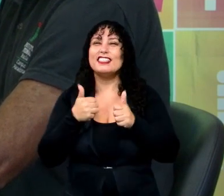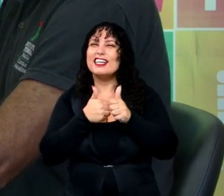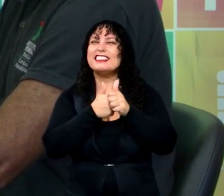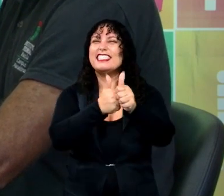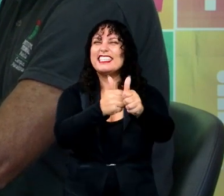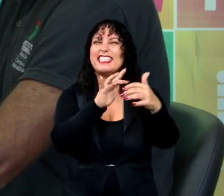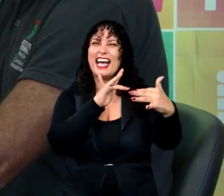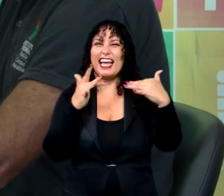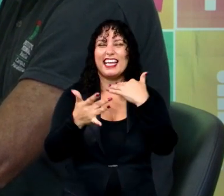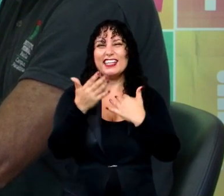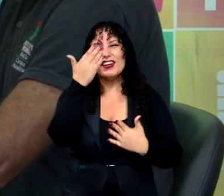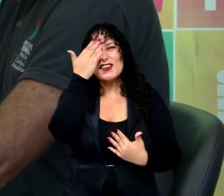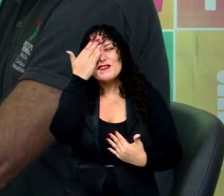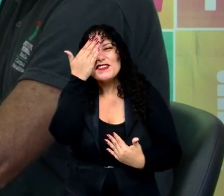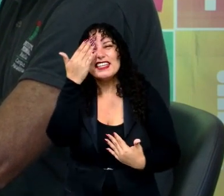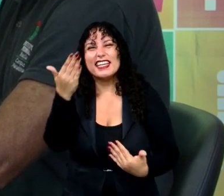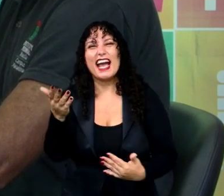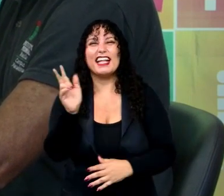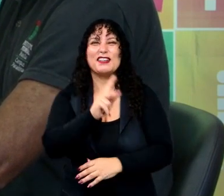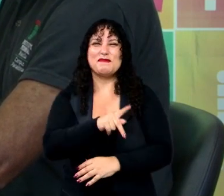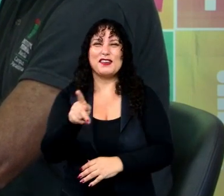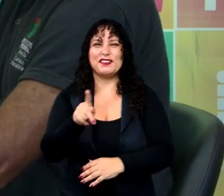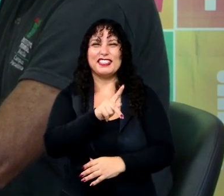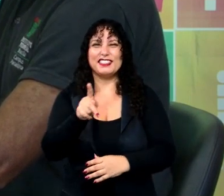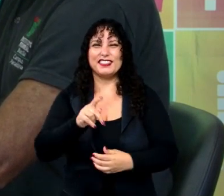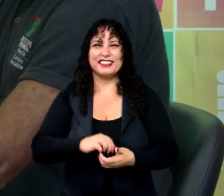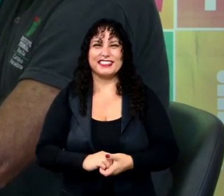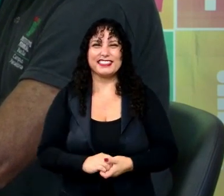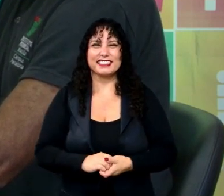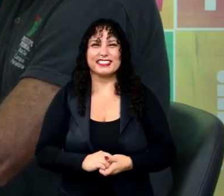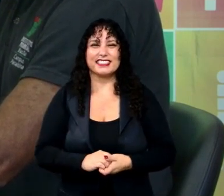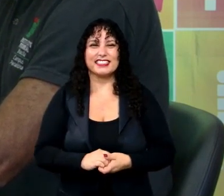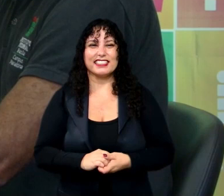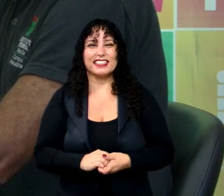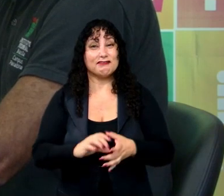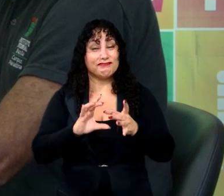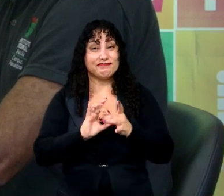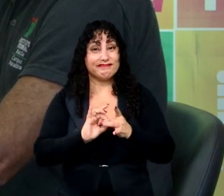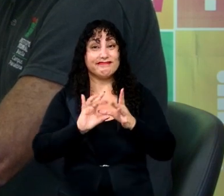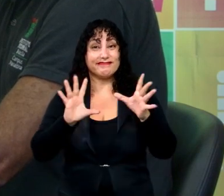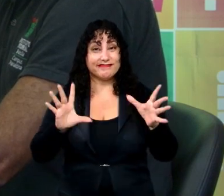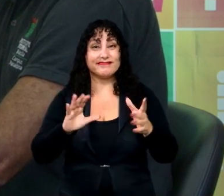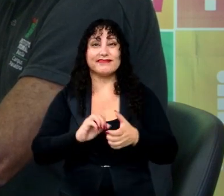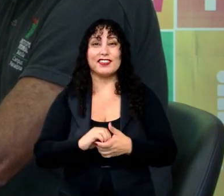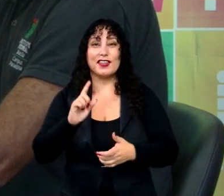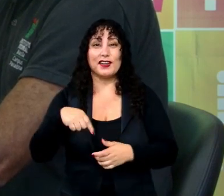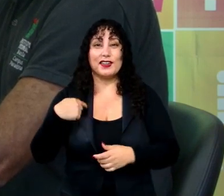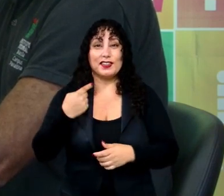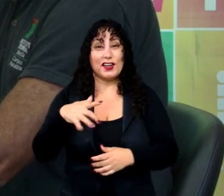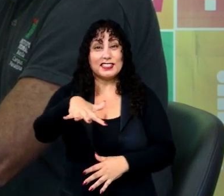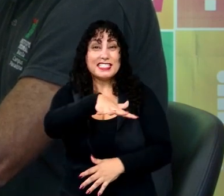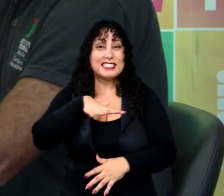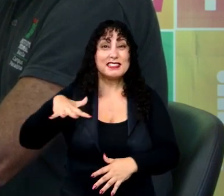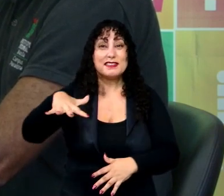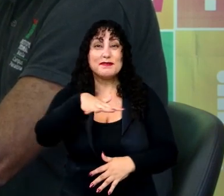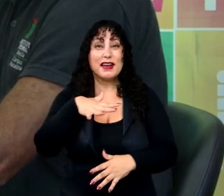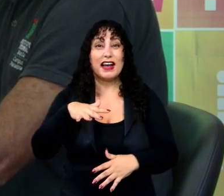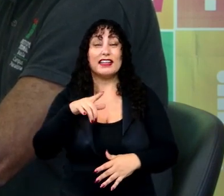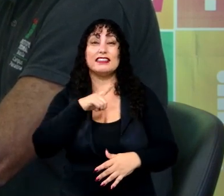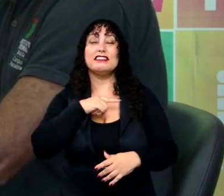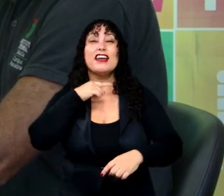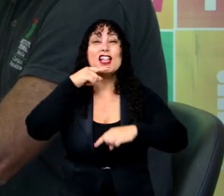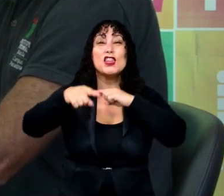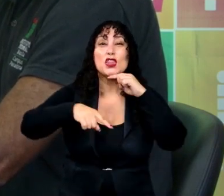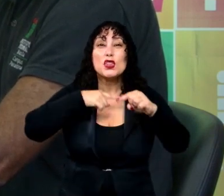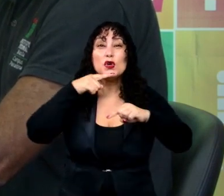redes Muito obrigada então Professor eh colocamos à disposição né o nosso espaço aqui para quem tiver maiores